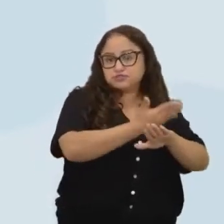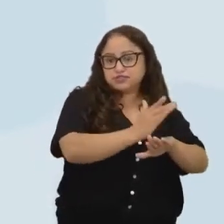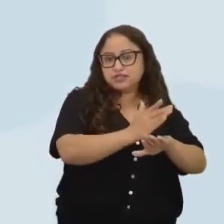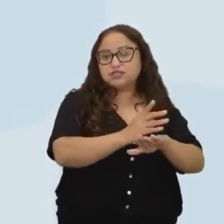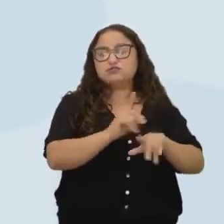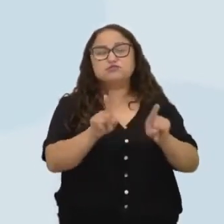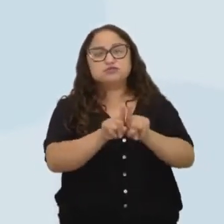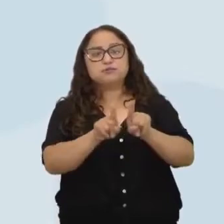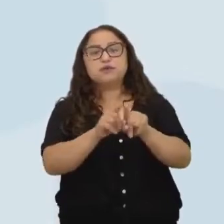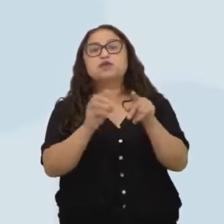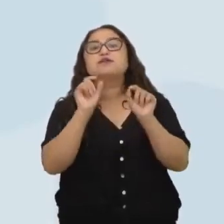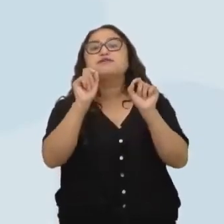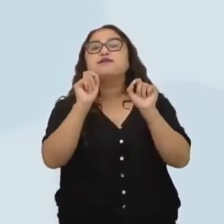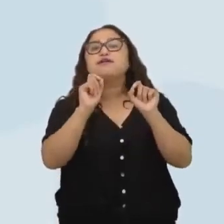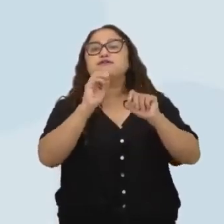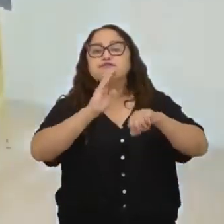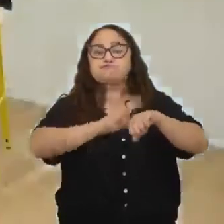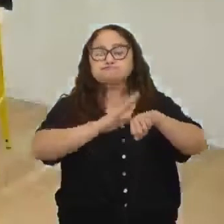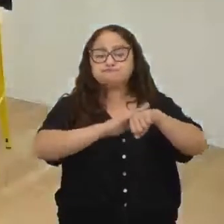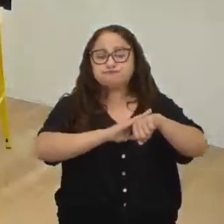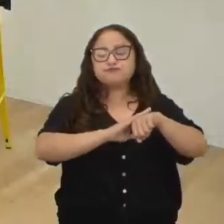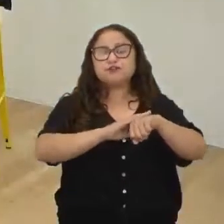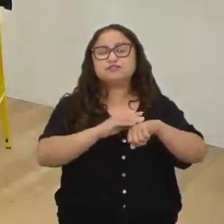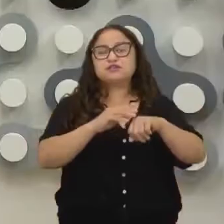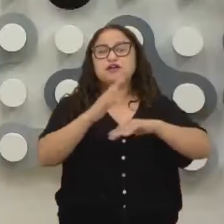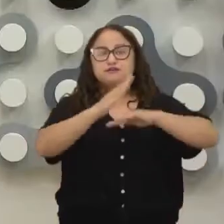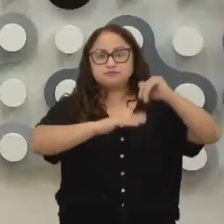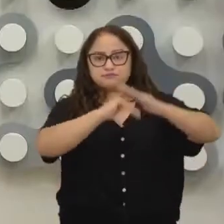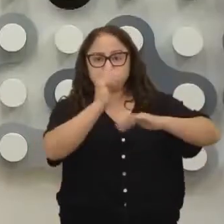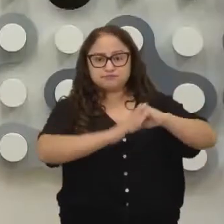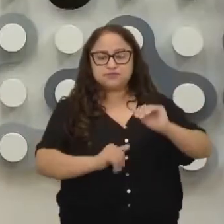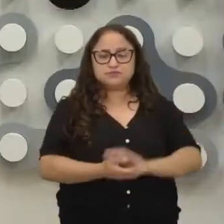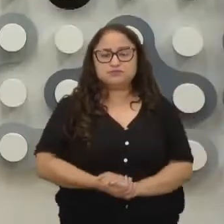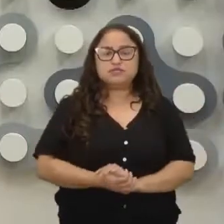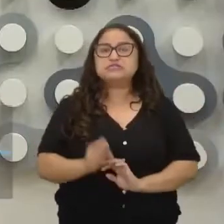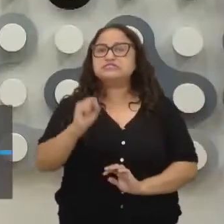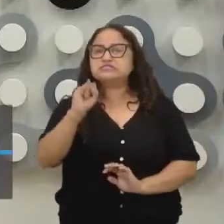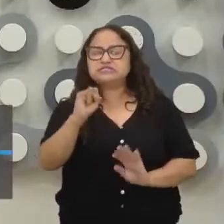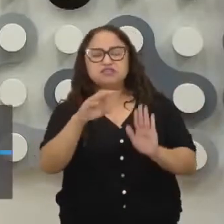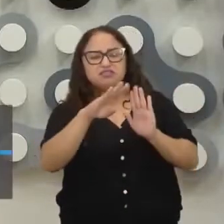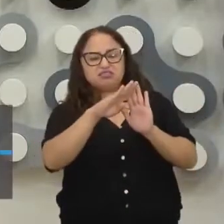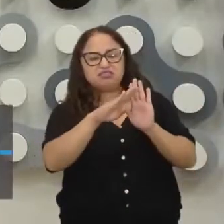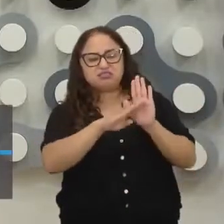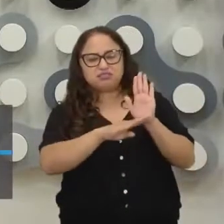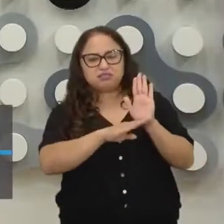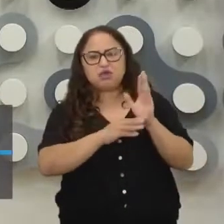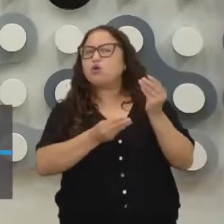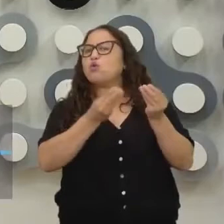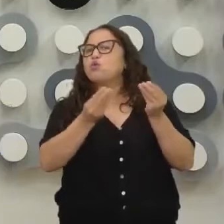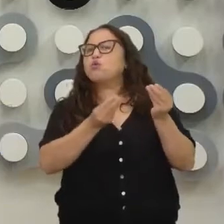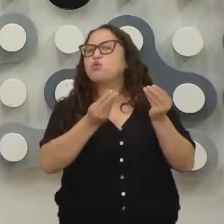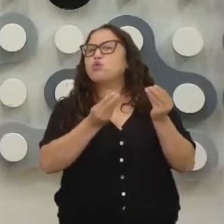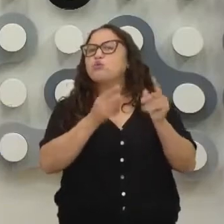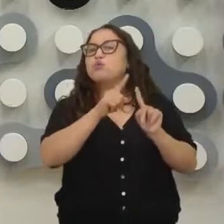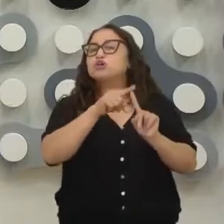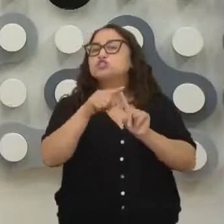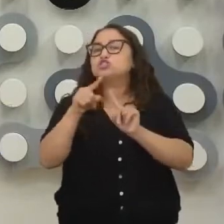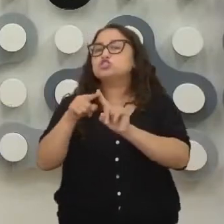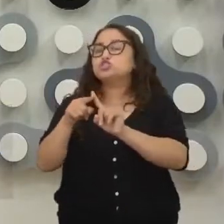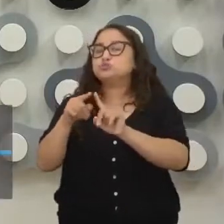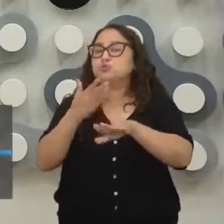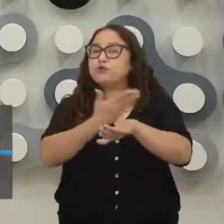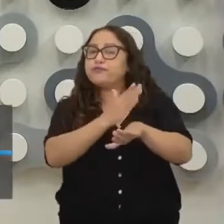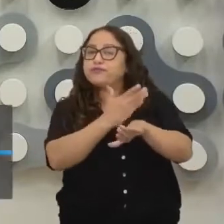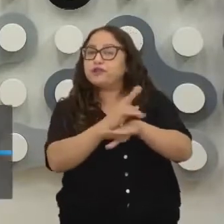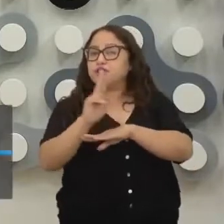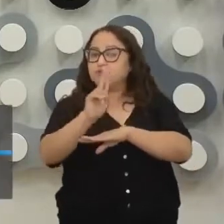praticante ao realizá-lo. Essa questão quando vocês ouvirem falar nisso, tipo de protocolo, que tipo de treino foi usado.